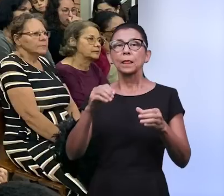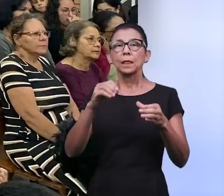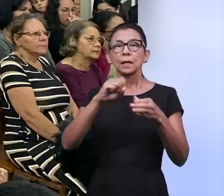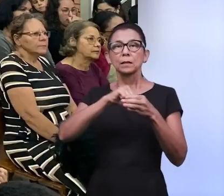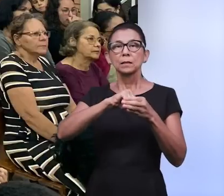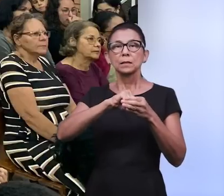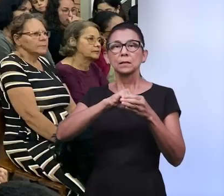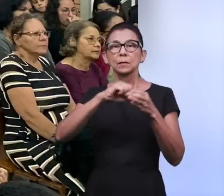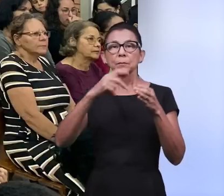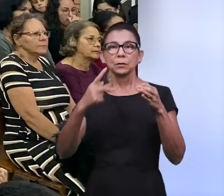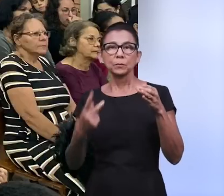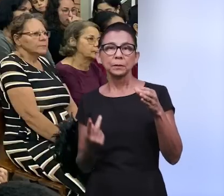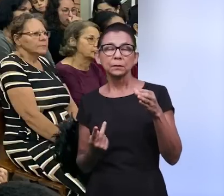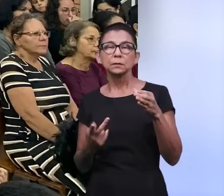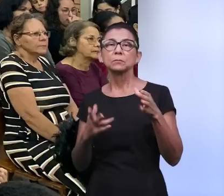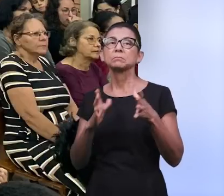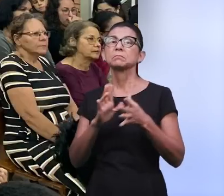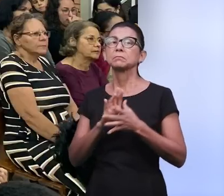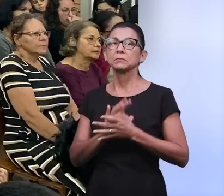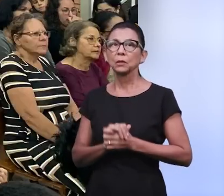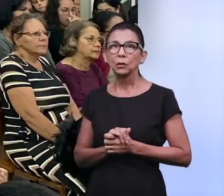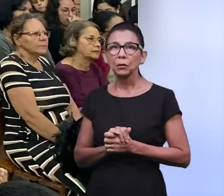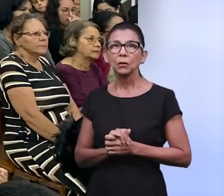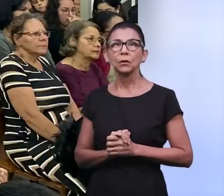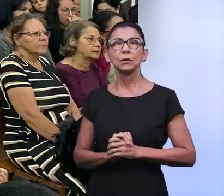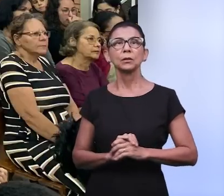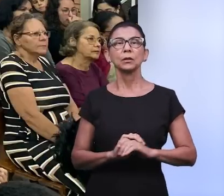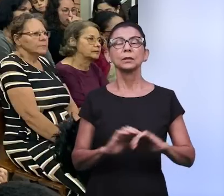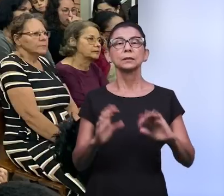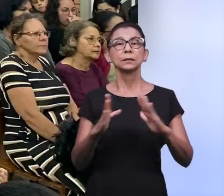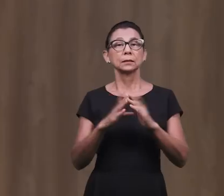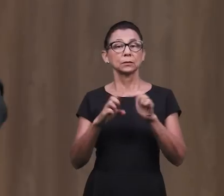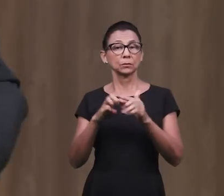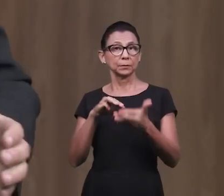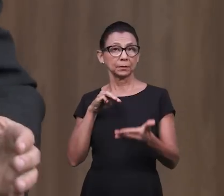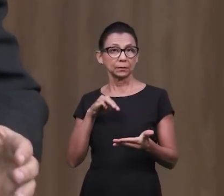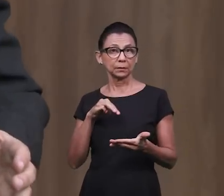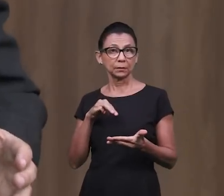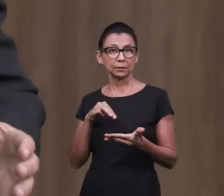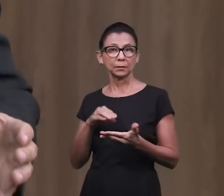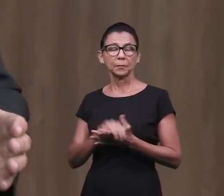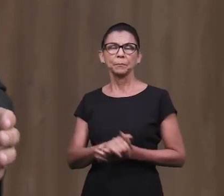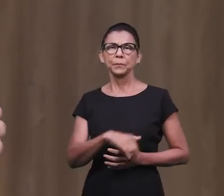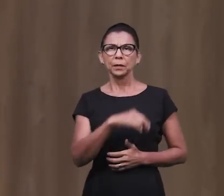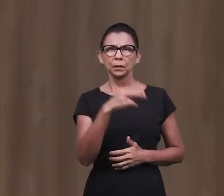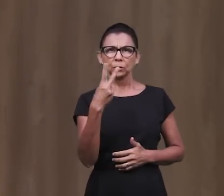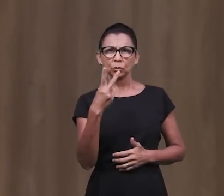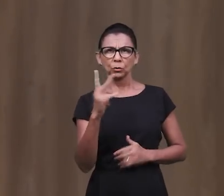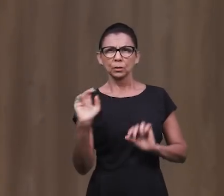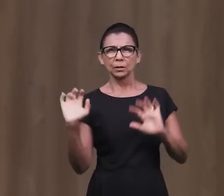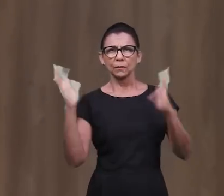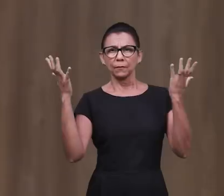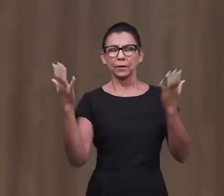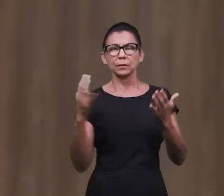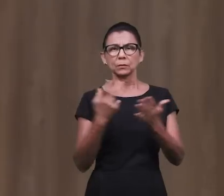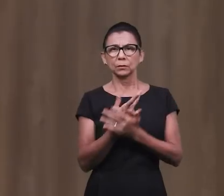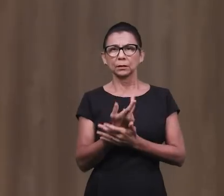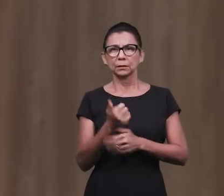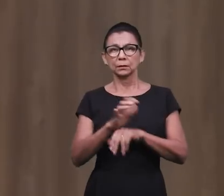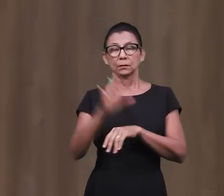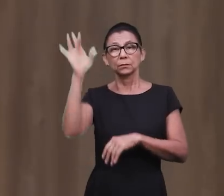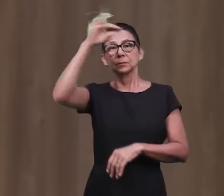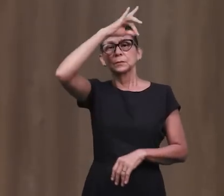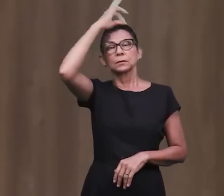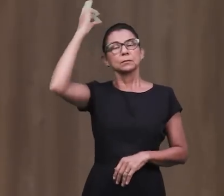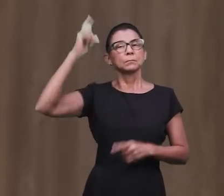mesma região que aconteceu na Igreja Maranata, Ilha da Conceição. Vamos falar agora de dois eventos realizados aqui no estado do Espírito